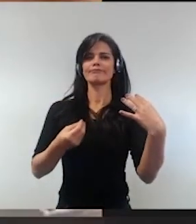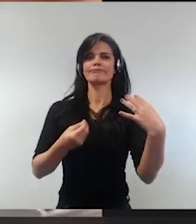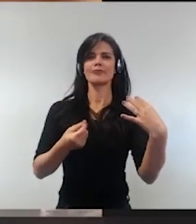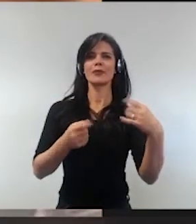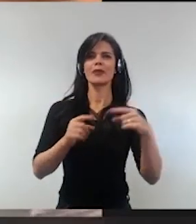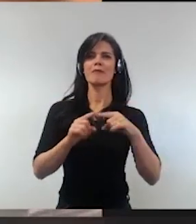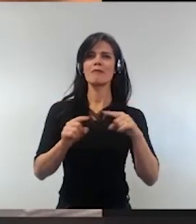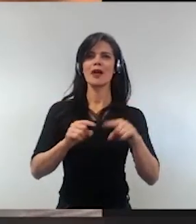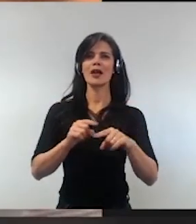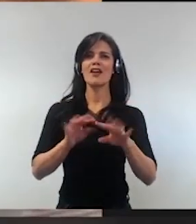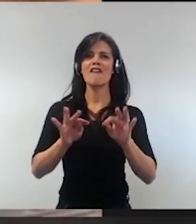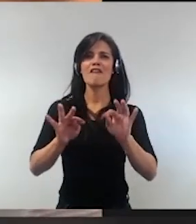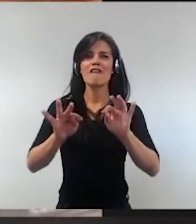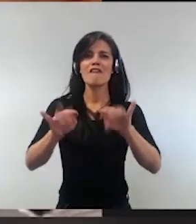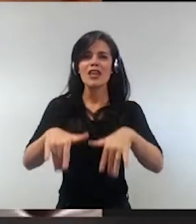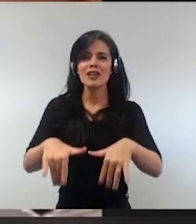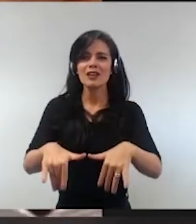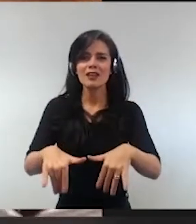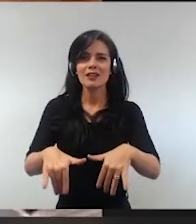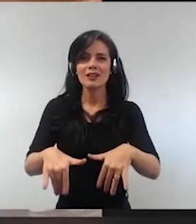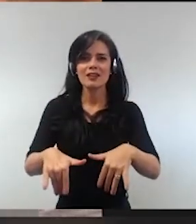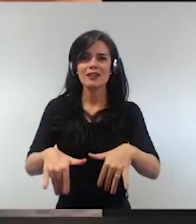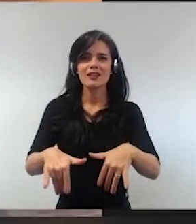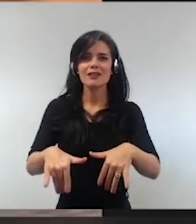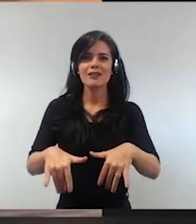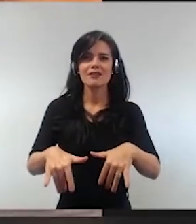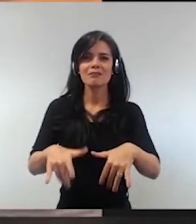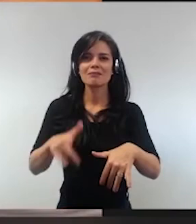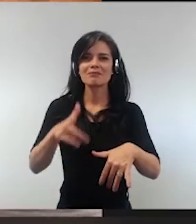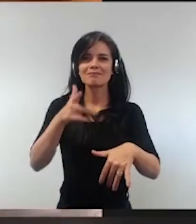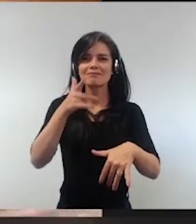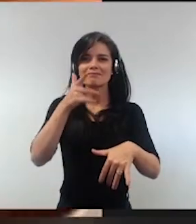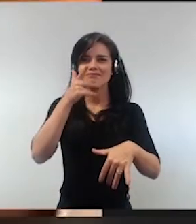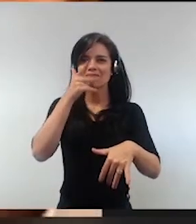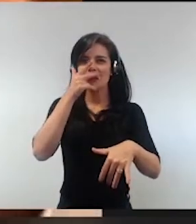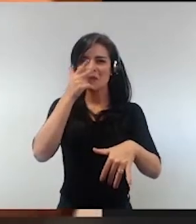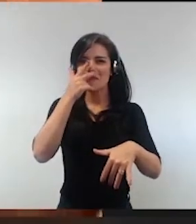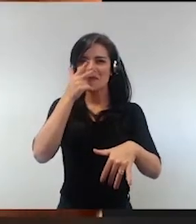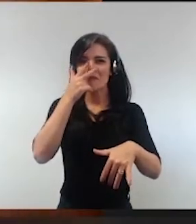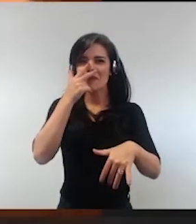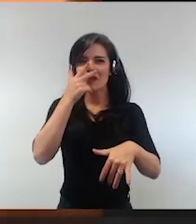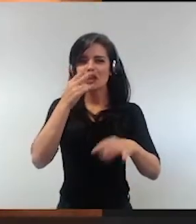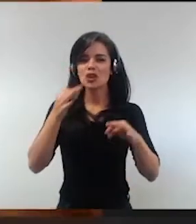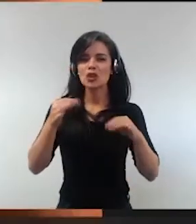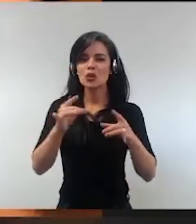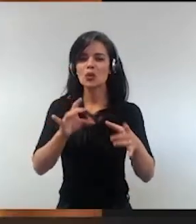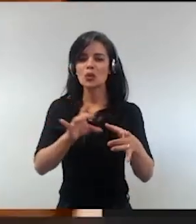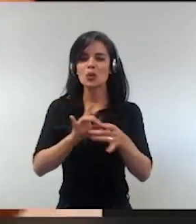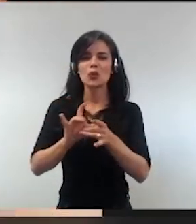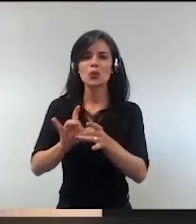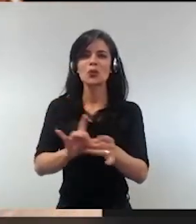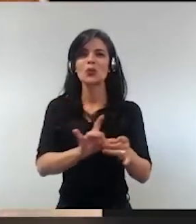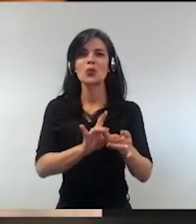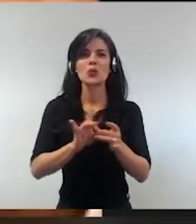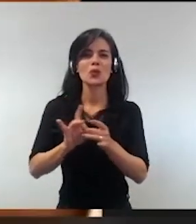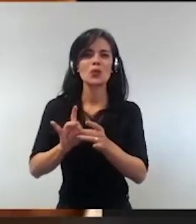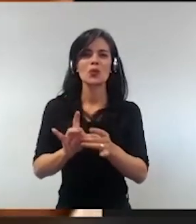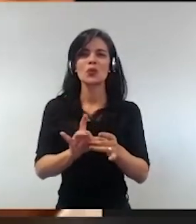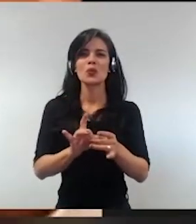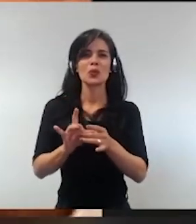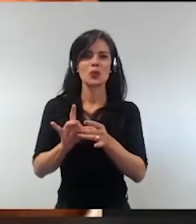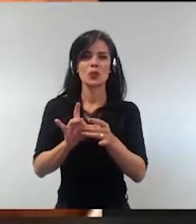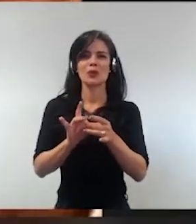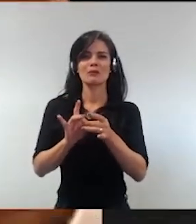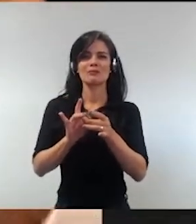um momento no final em que eles todos parecem se reunir numa comunidade, parecem ter um